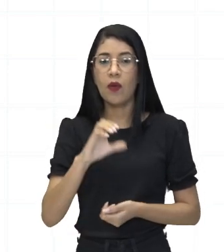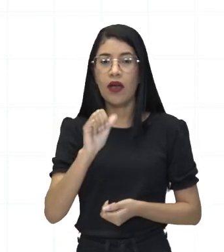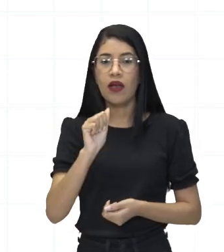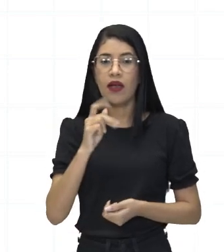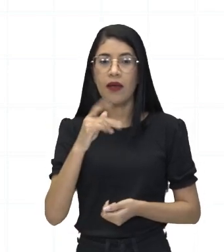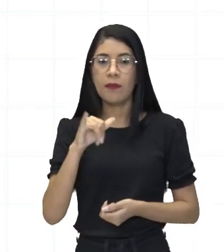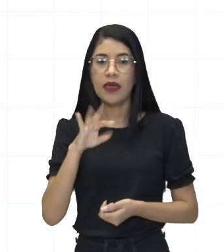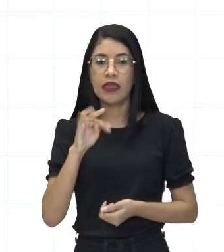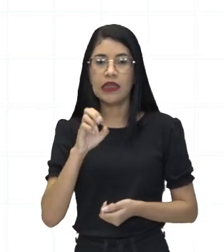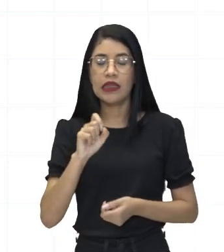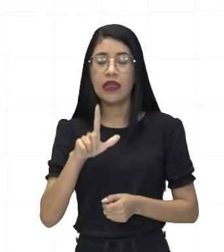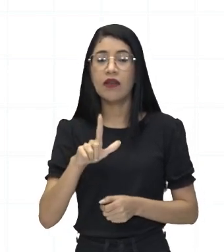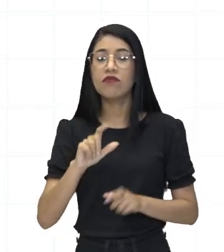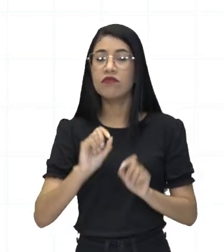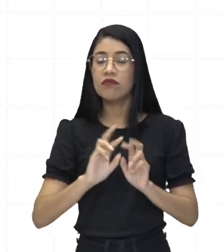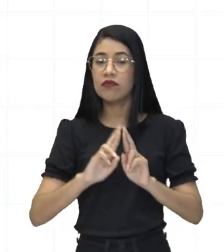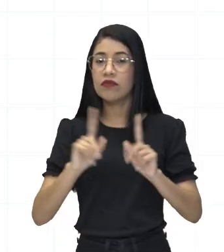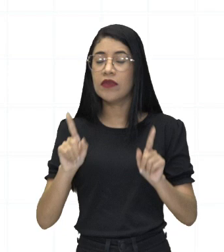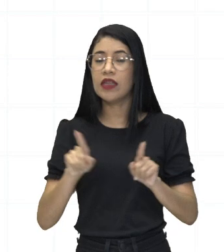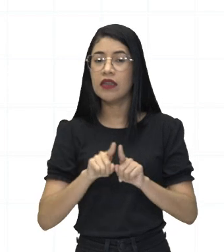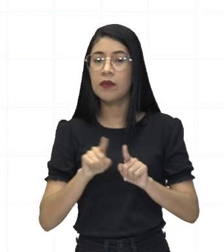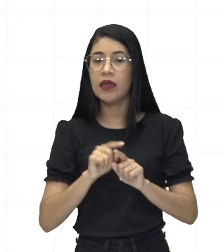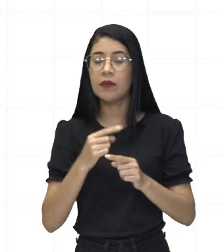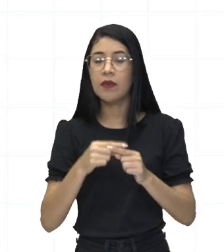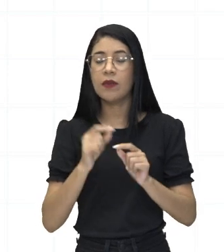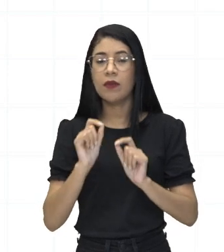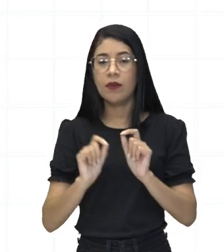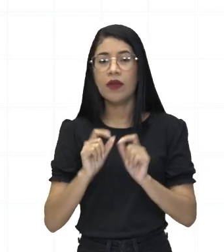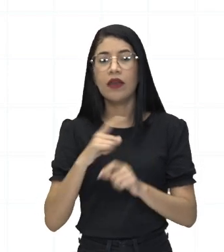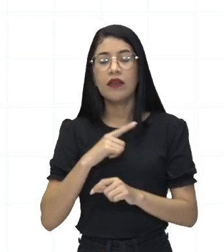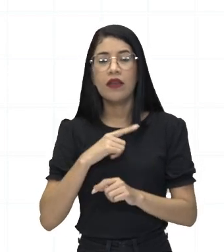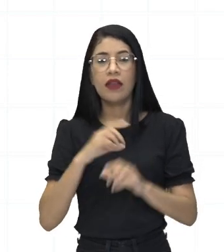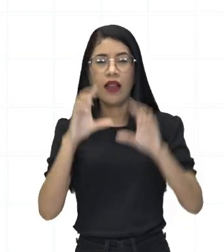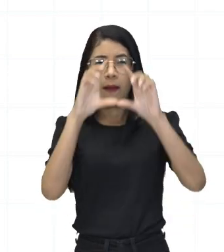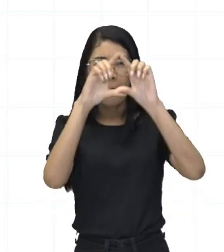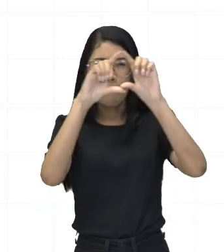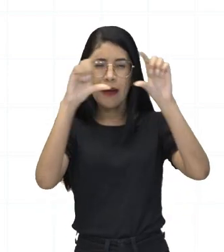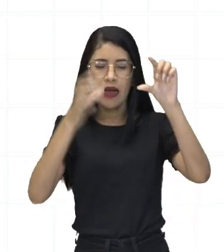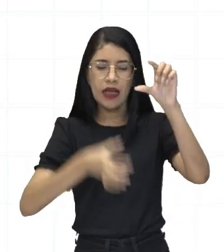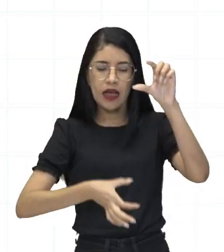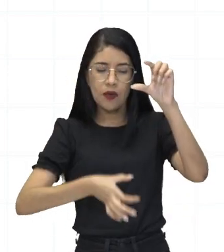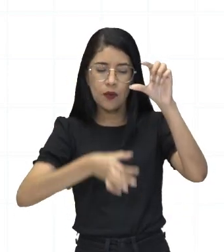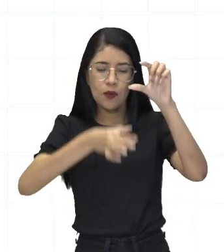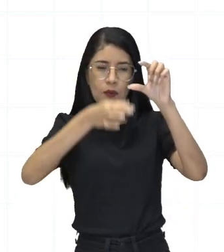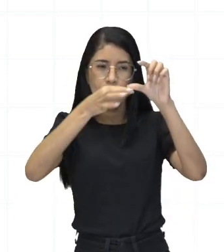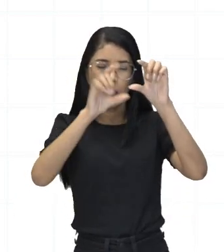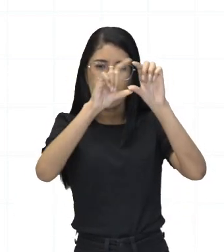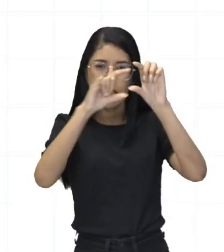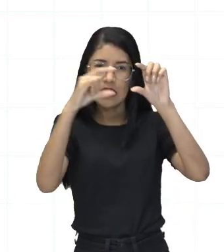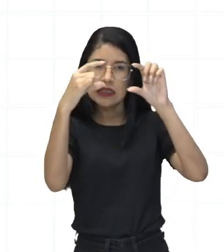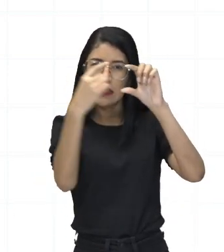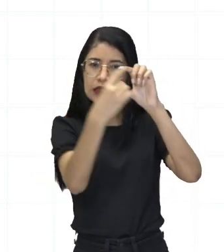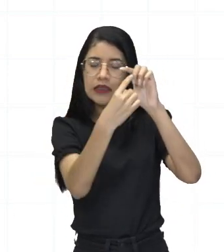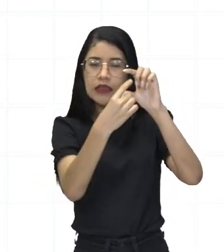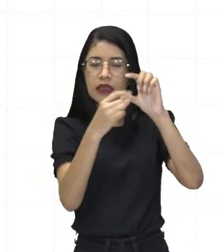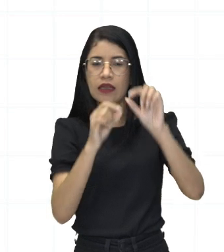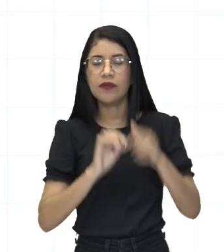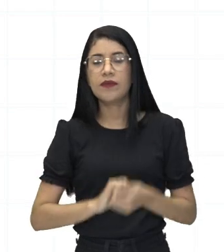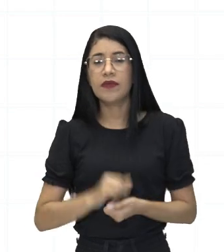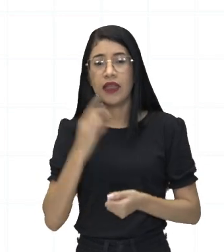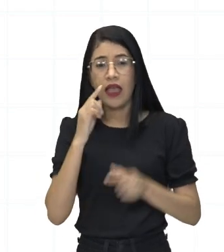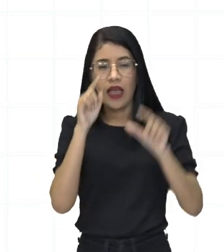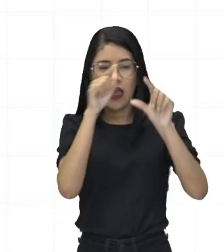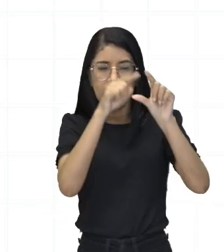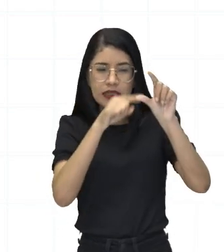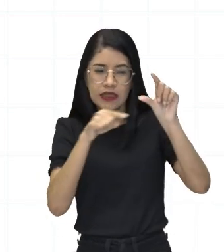é diferenciado com o quê? Pelo capitel, que é aquela parte lá de cima. Dizem que essas volutas que vocês estão